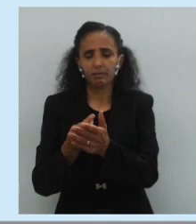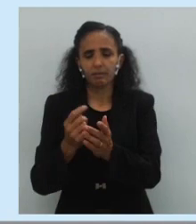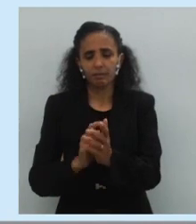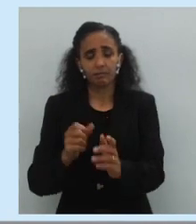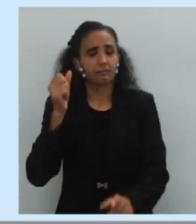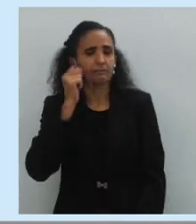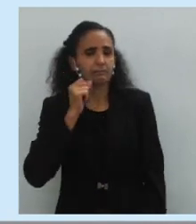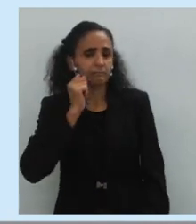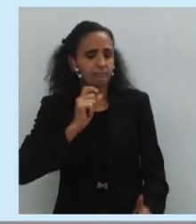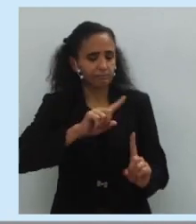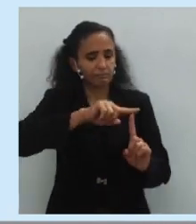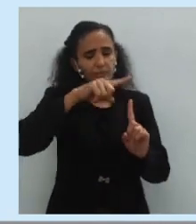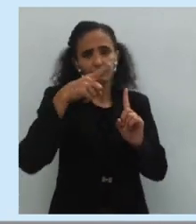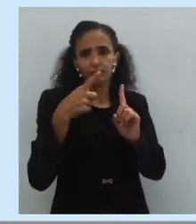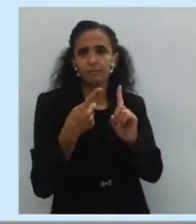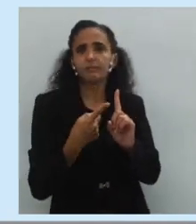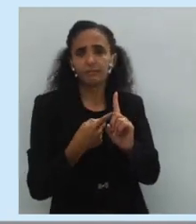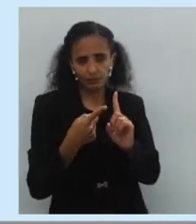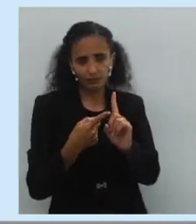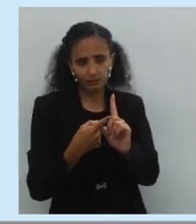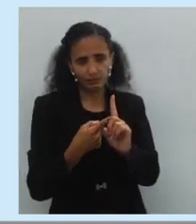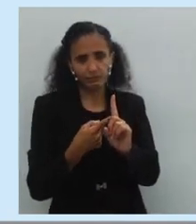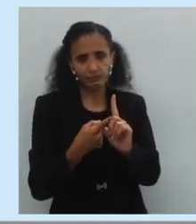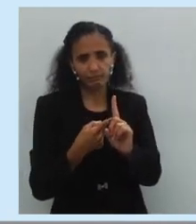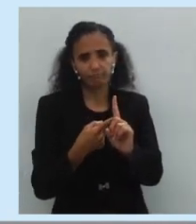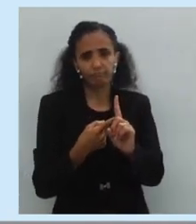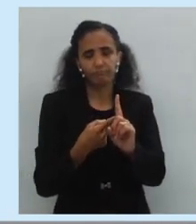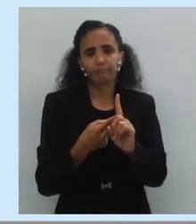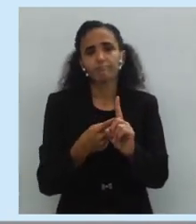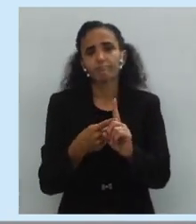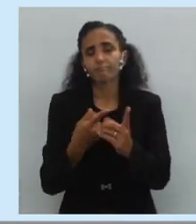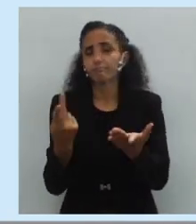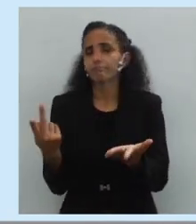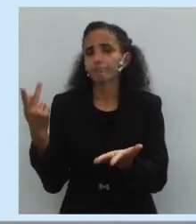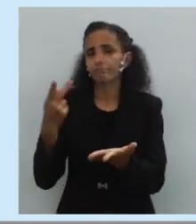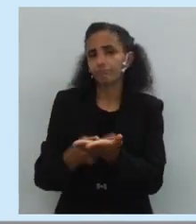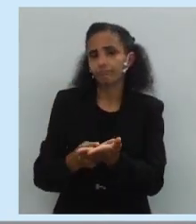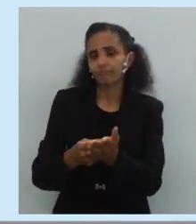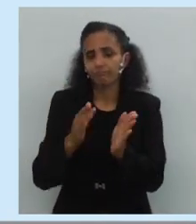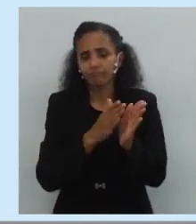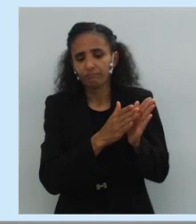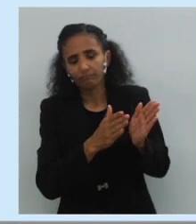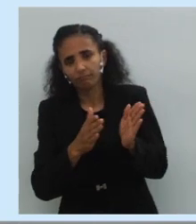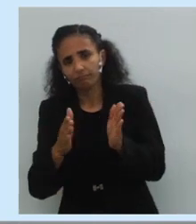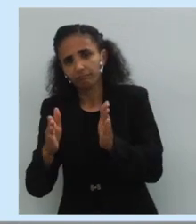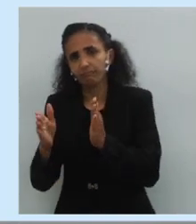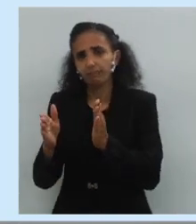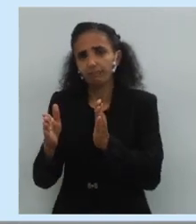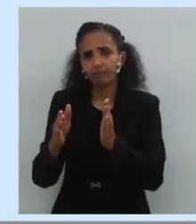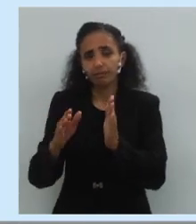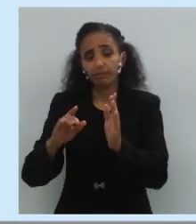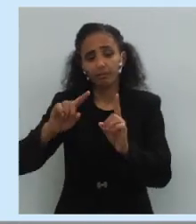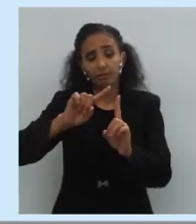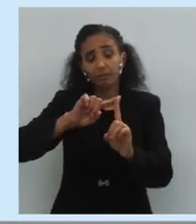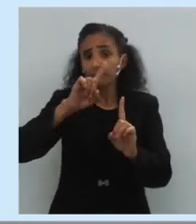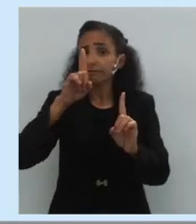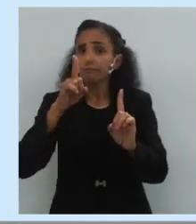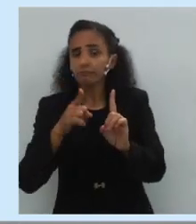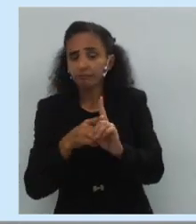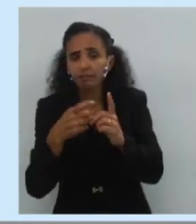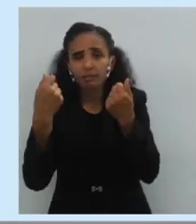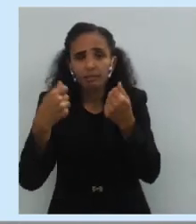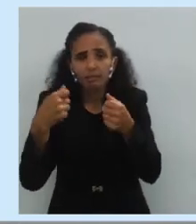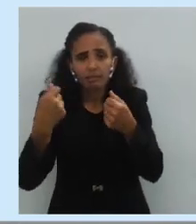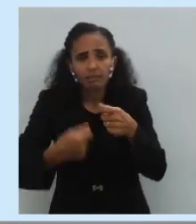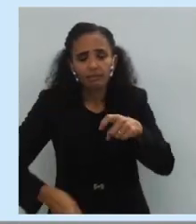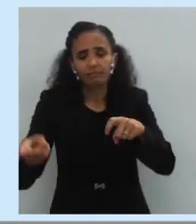as hepatite B em gestantes, em mulheres grávidas. Ou seja, no período